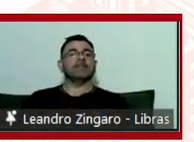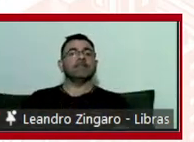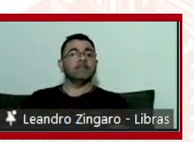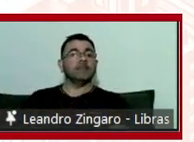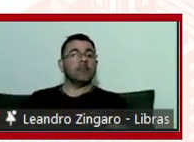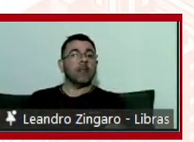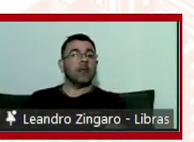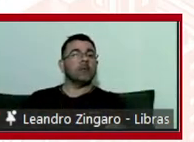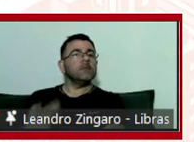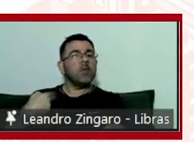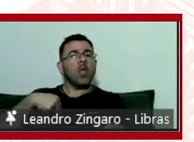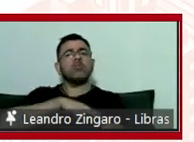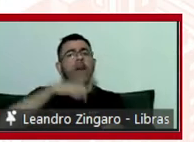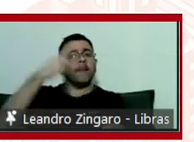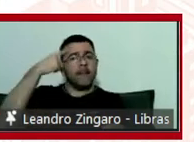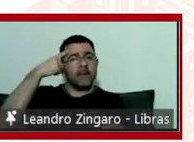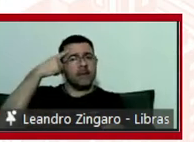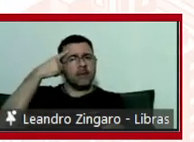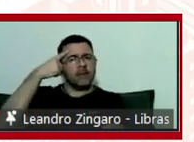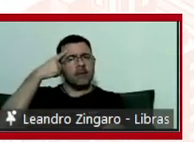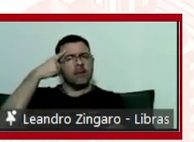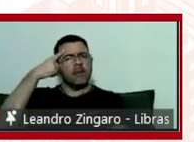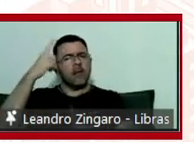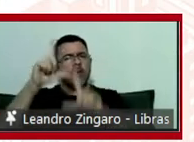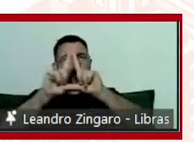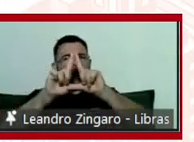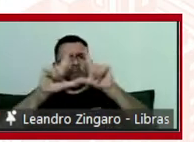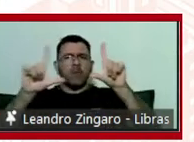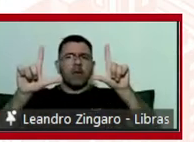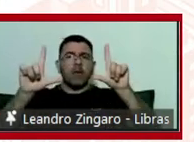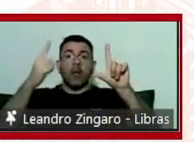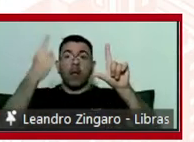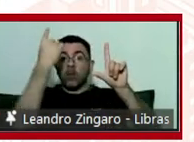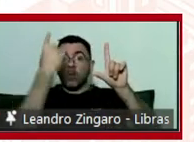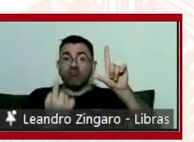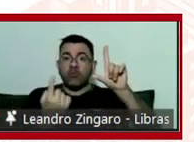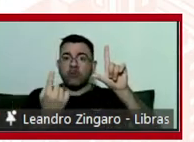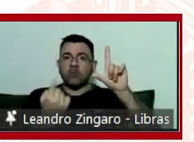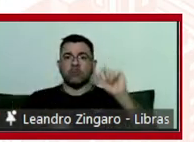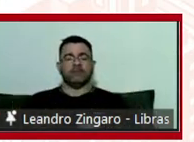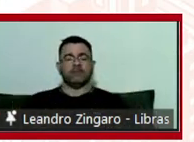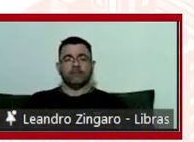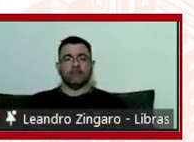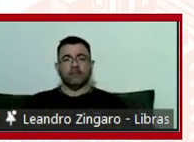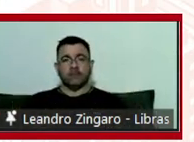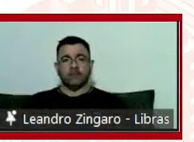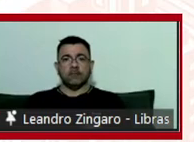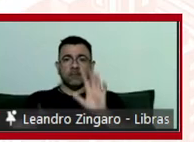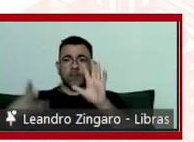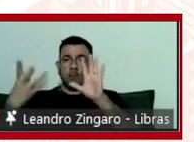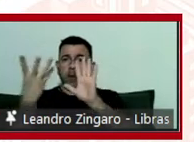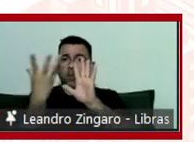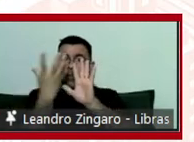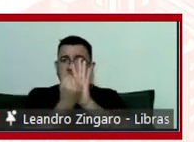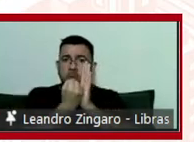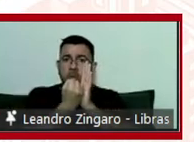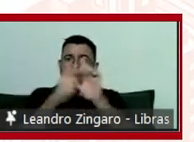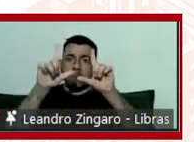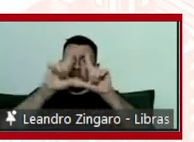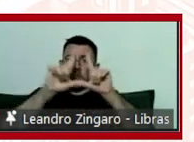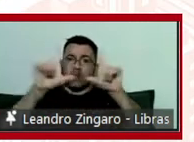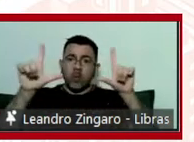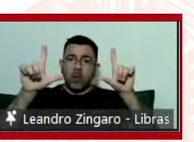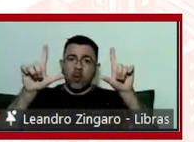teve a ideia de criar um sistema único eh que isso também é tudo isso é no conecta Recife tá Então tudo isso tá dentro do conecta